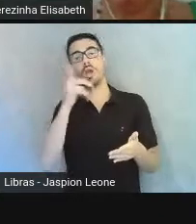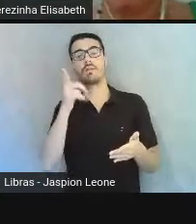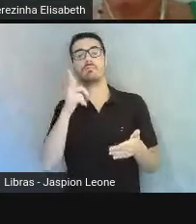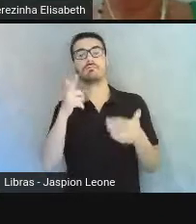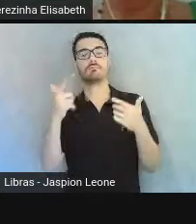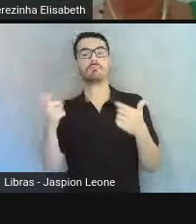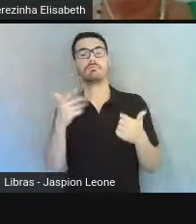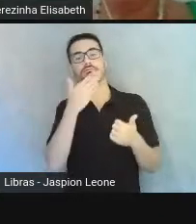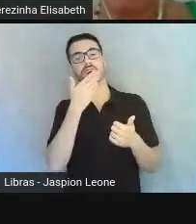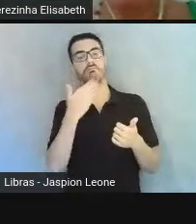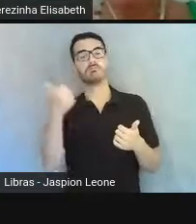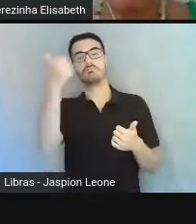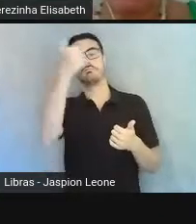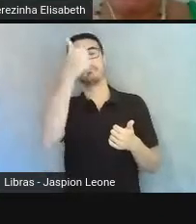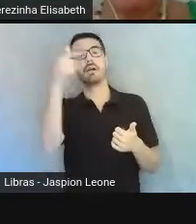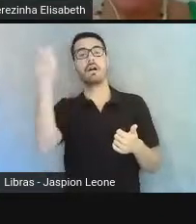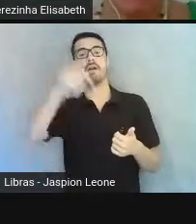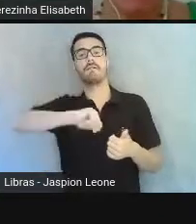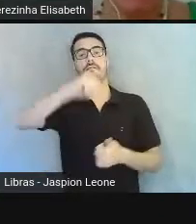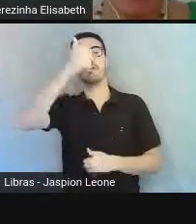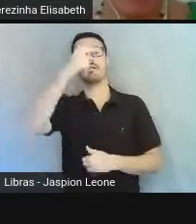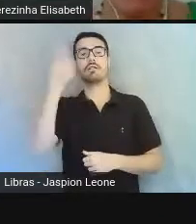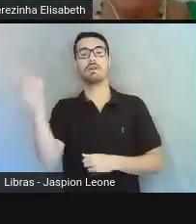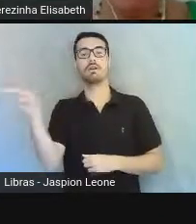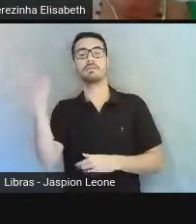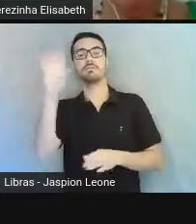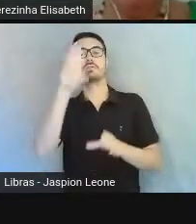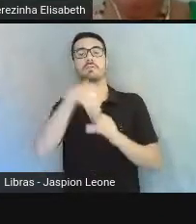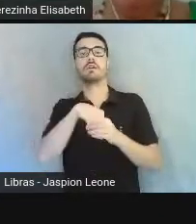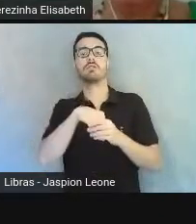CAPES, especialmente para os mestrados profissionais.